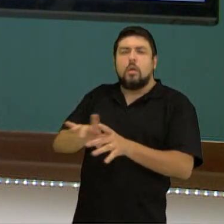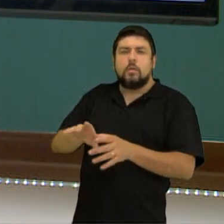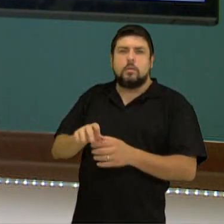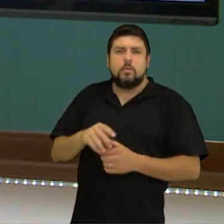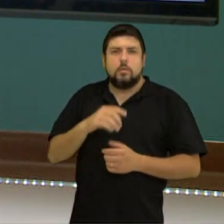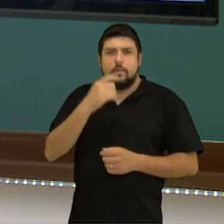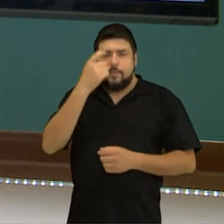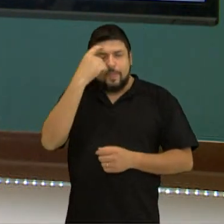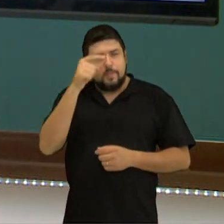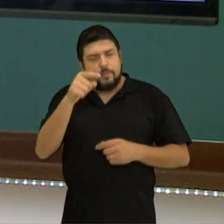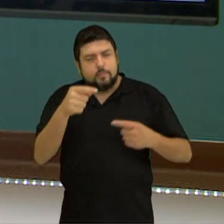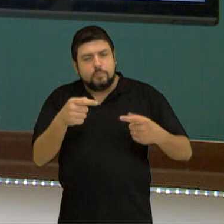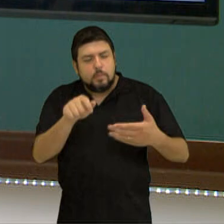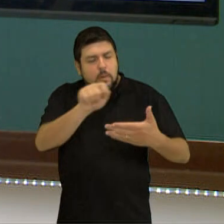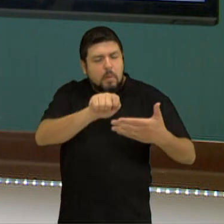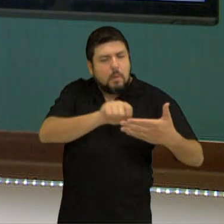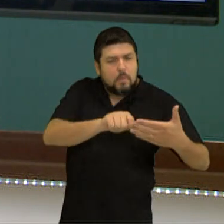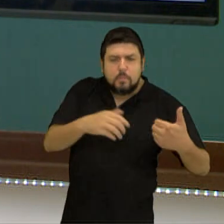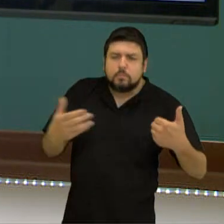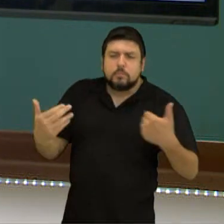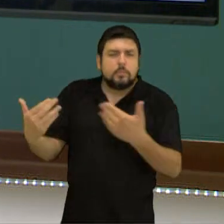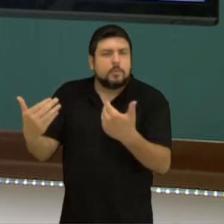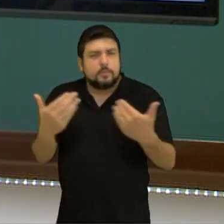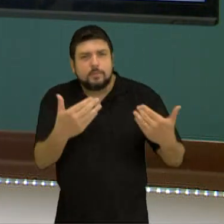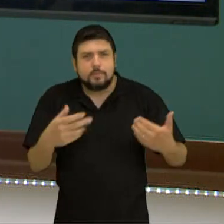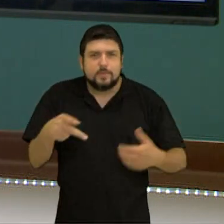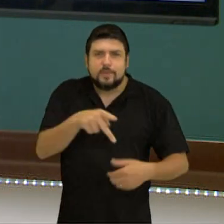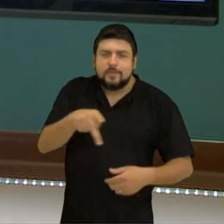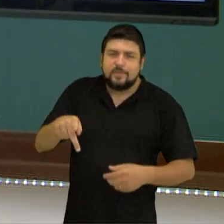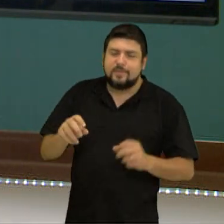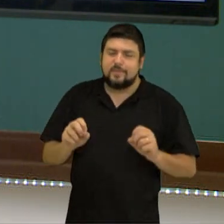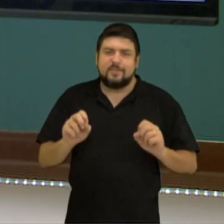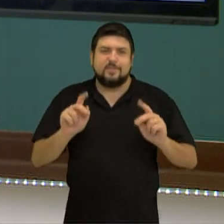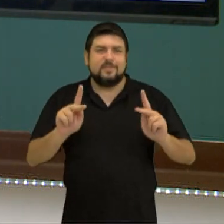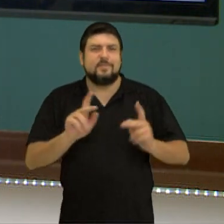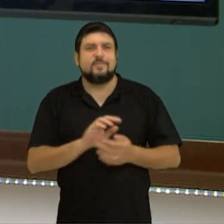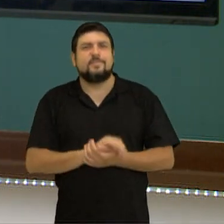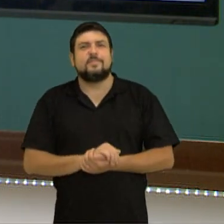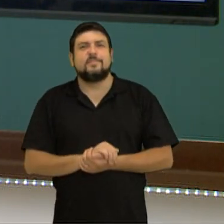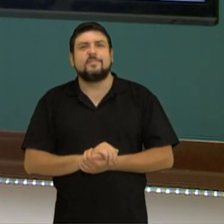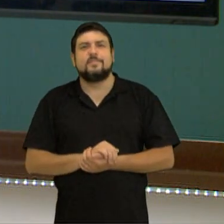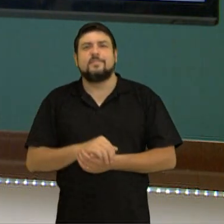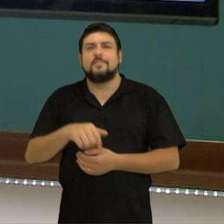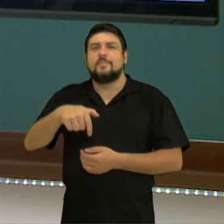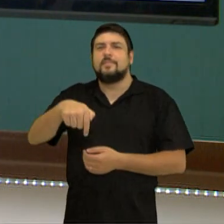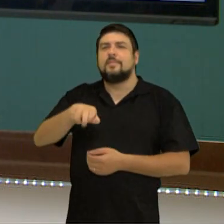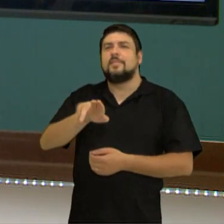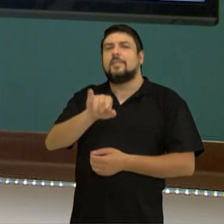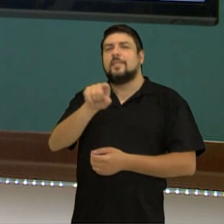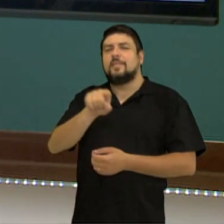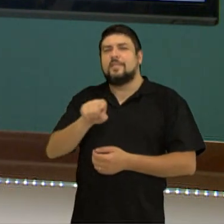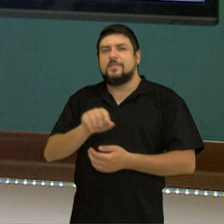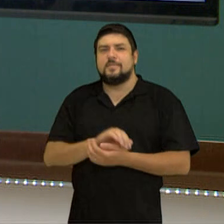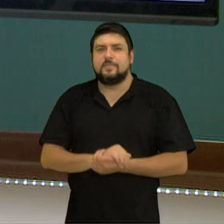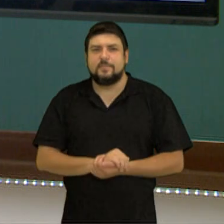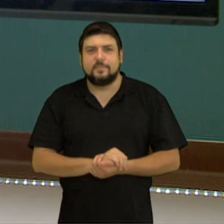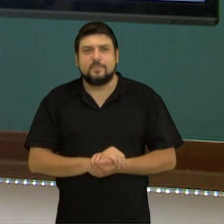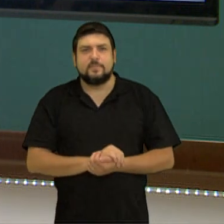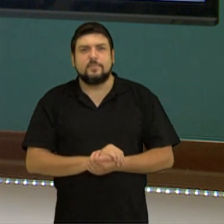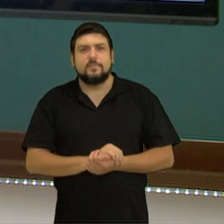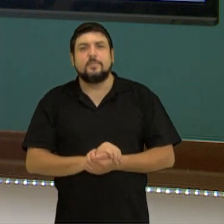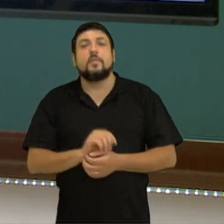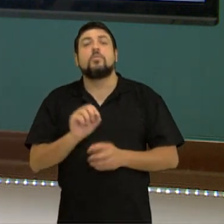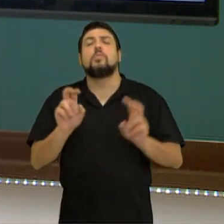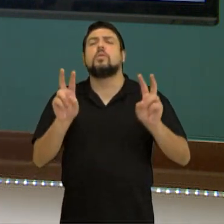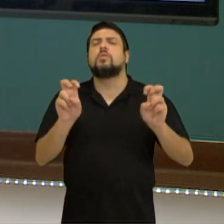depois com o seu professor e com seus colegas essa questão aqui. Combinado? Bora para o nosso quiz? 2 questões aqui sobre phrasal